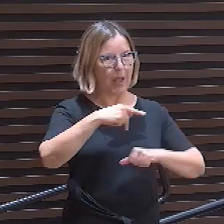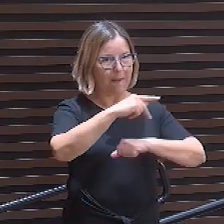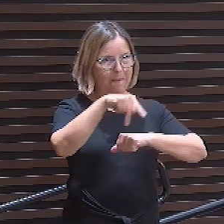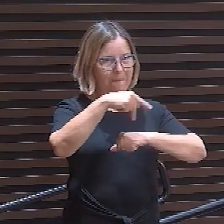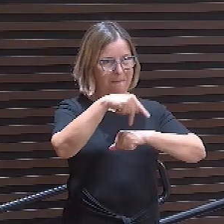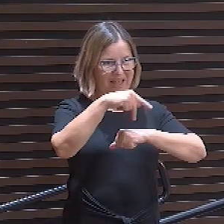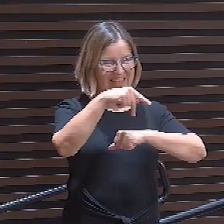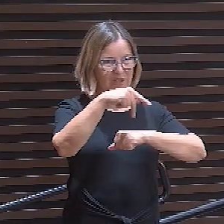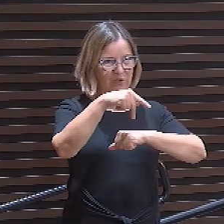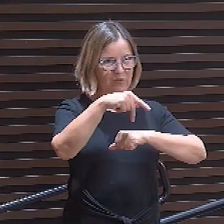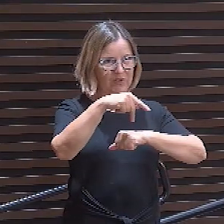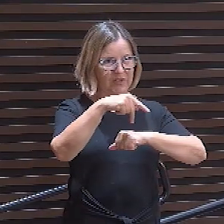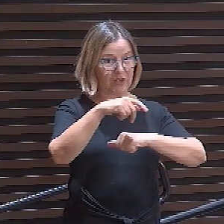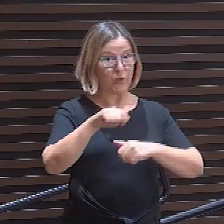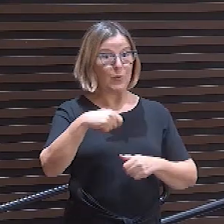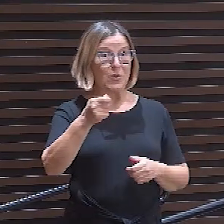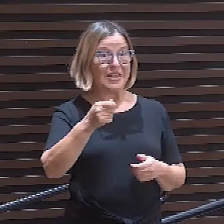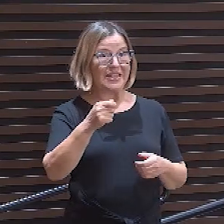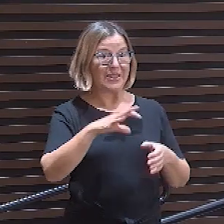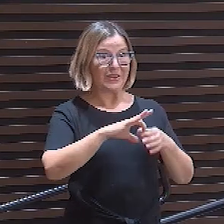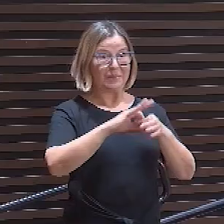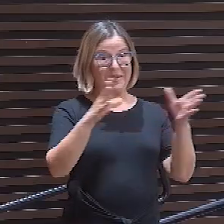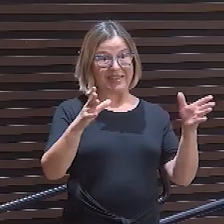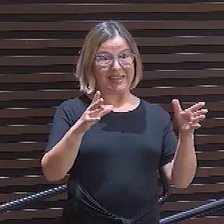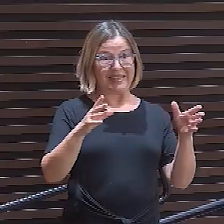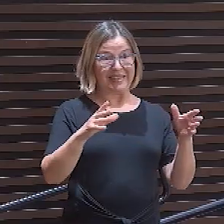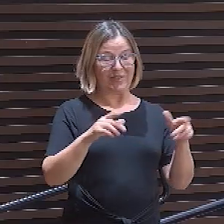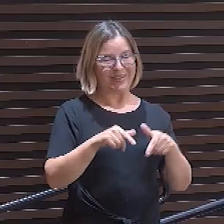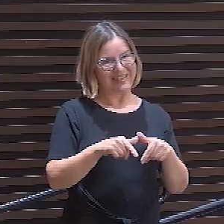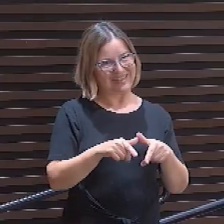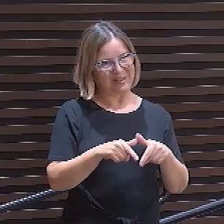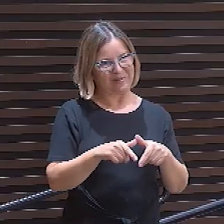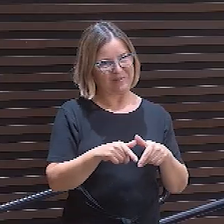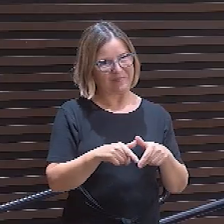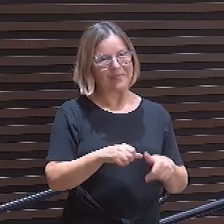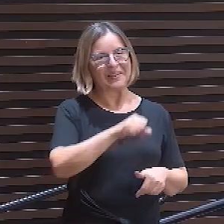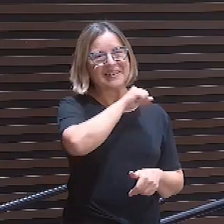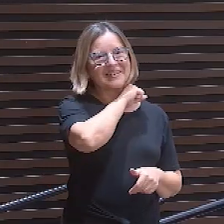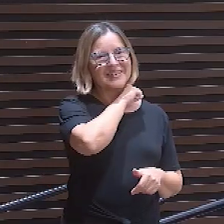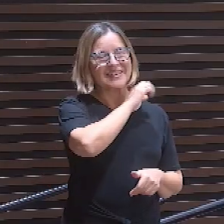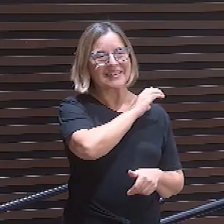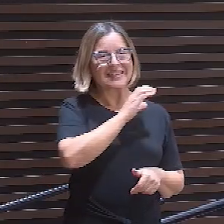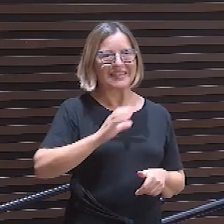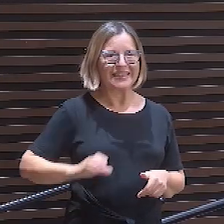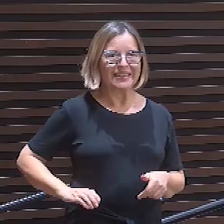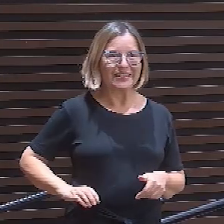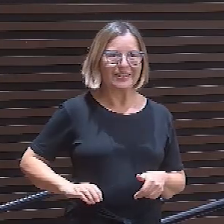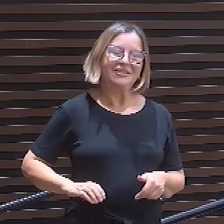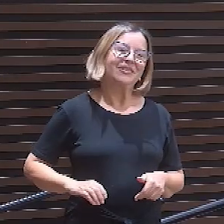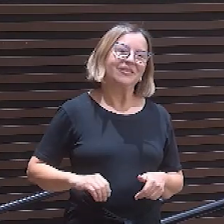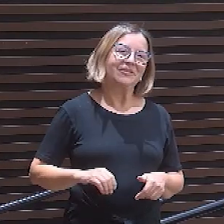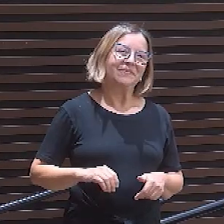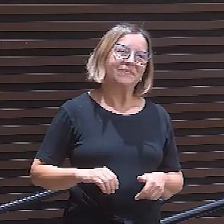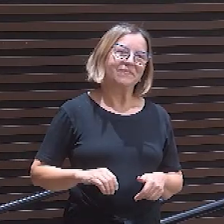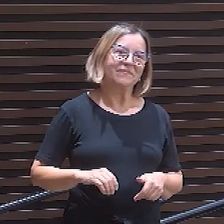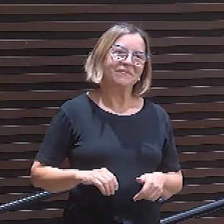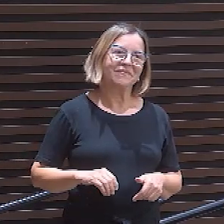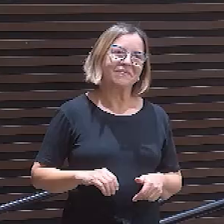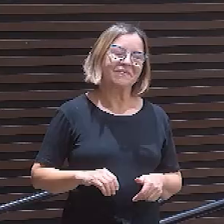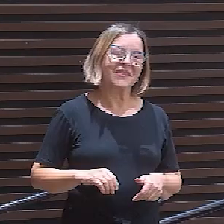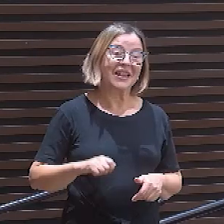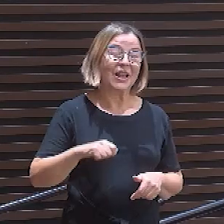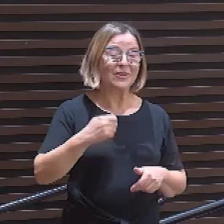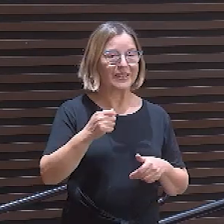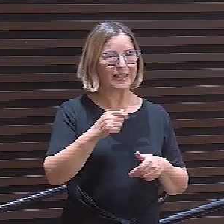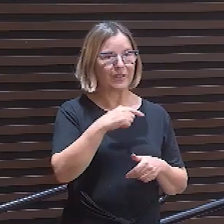sinal de libertação de Israel, o sacrifício de Cristo é o sinal de nossa plena libertação